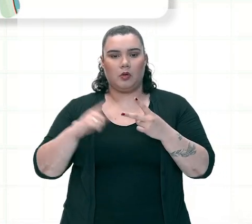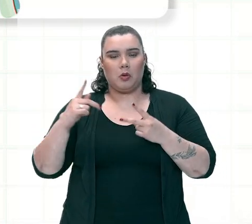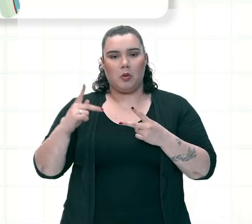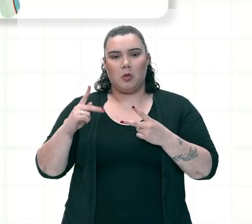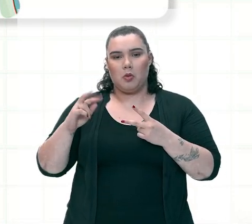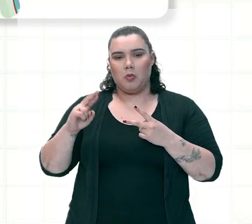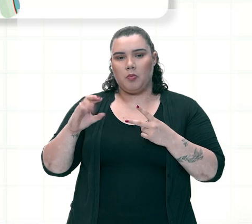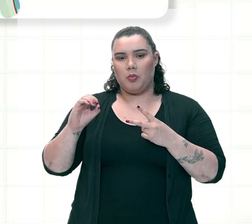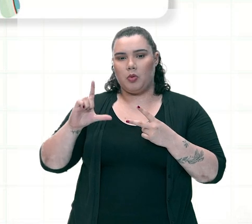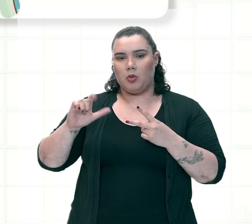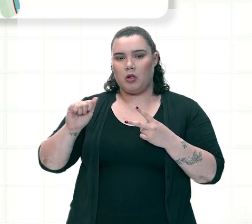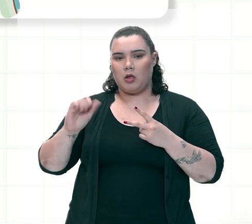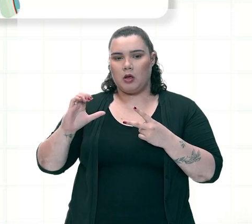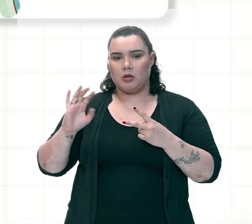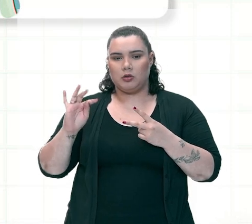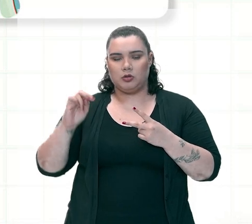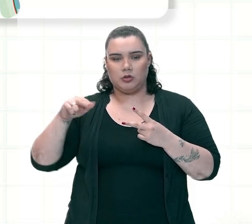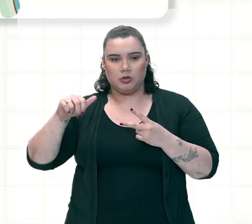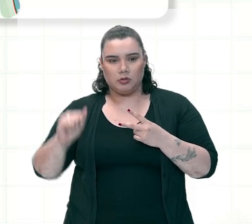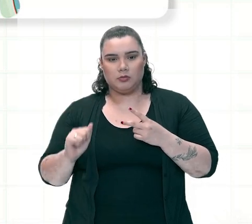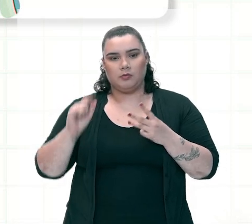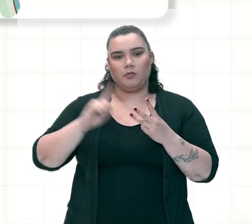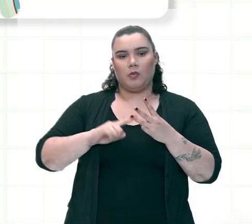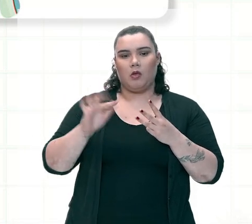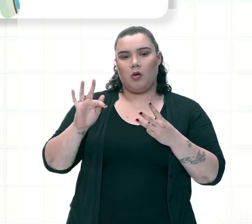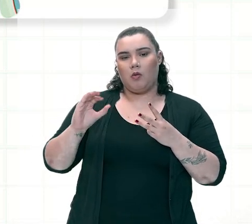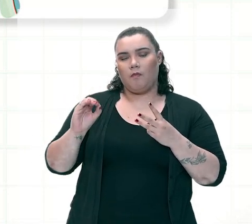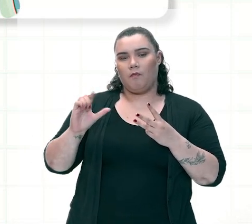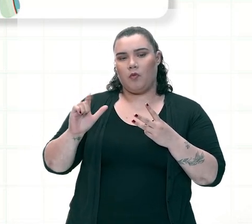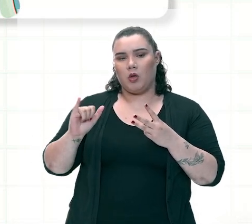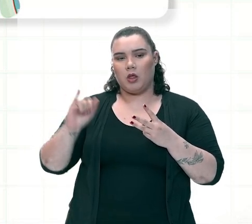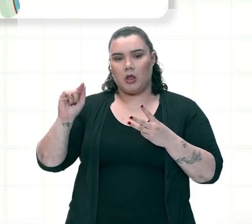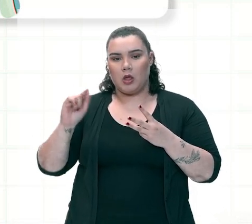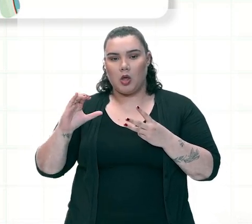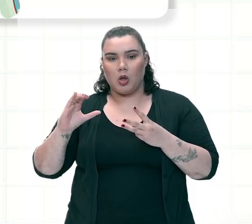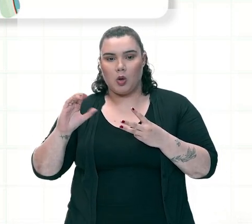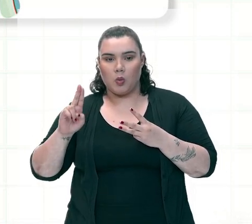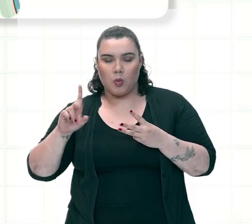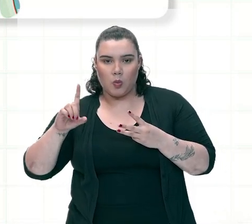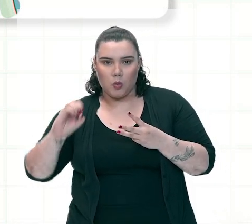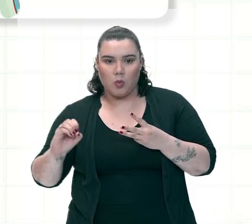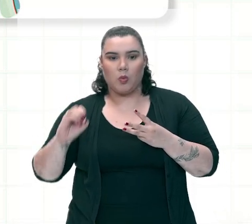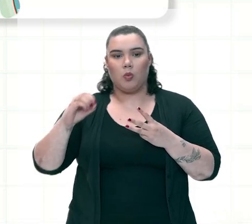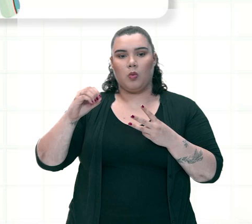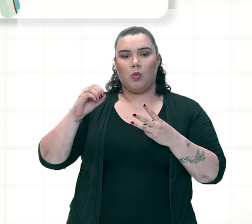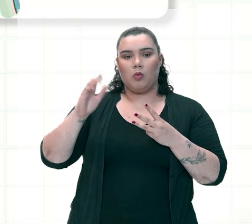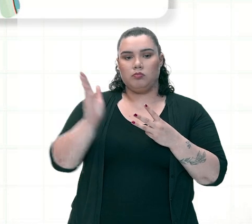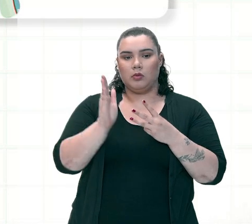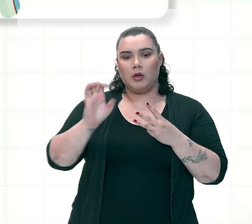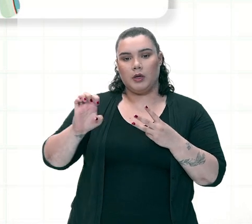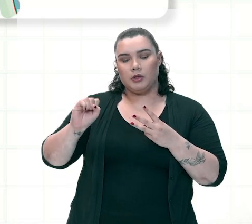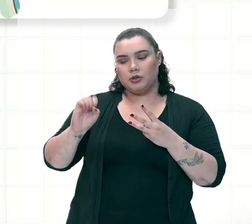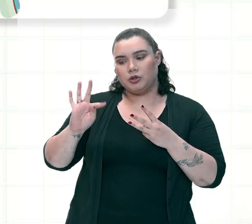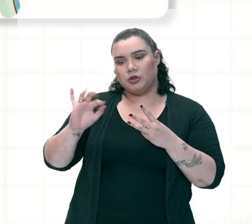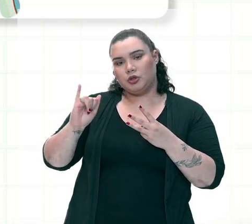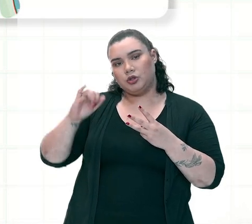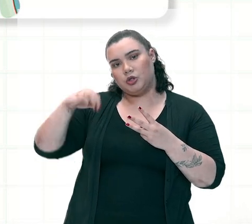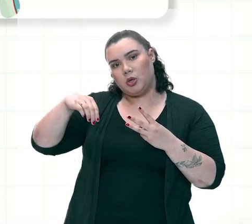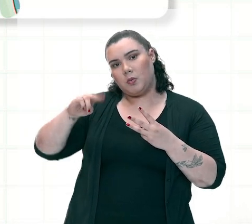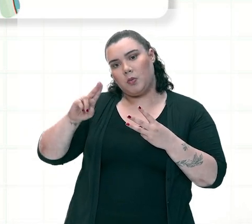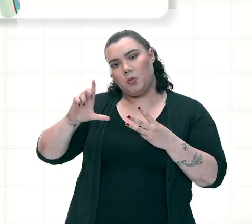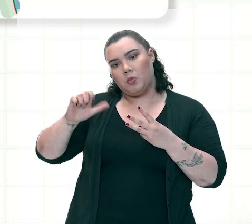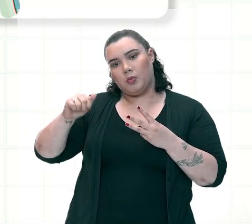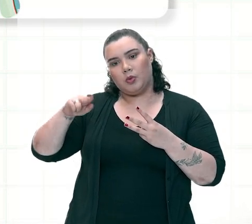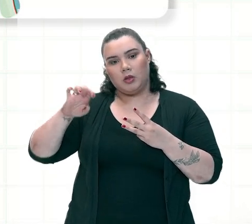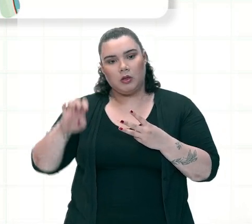hormônio folículo estimulante e o hormônio luteinizante. E a hipófise, né, que é considerada aí glândula mestre,